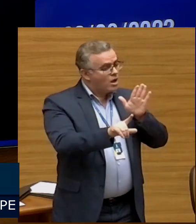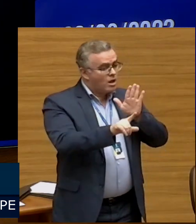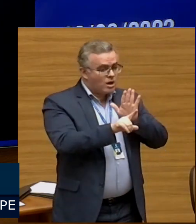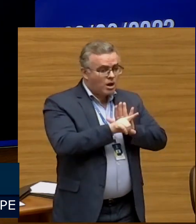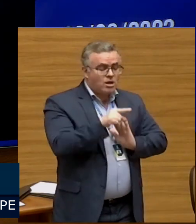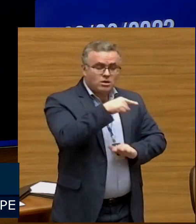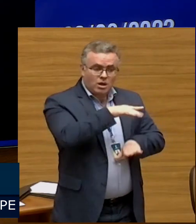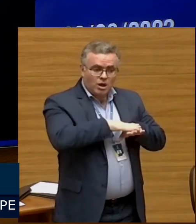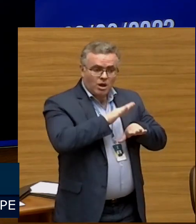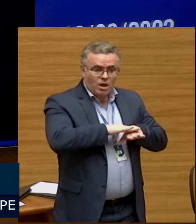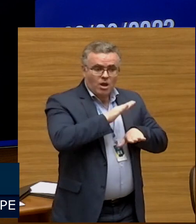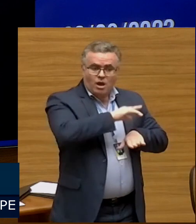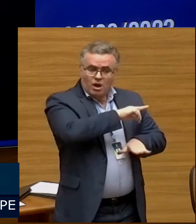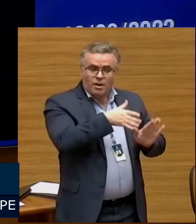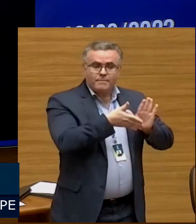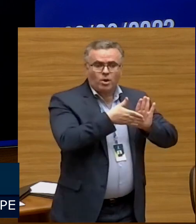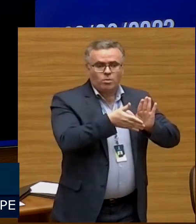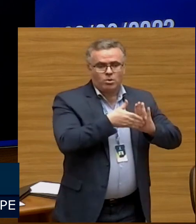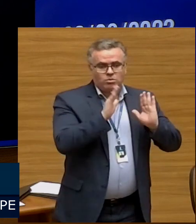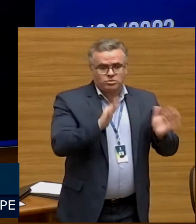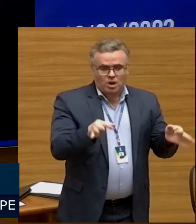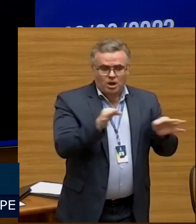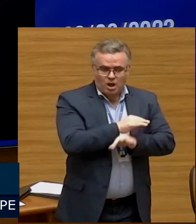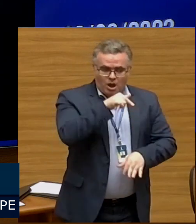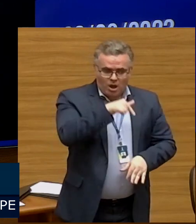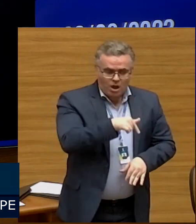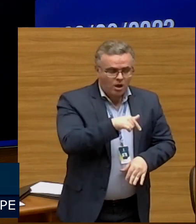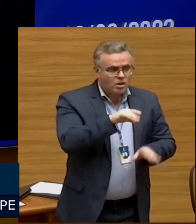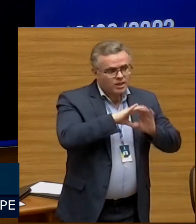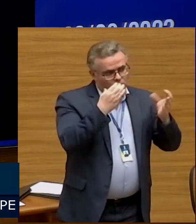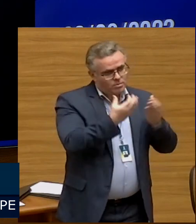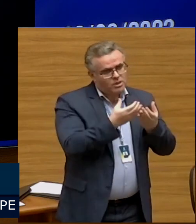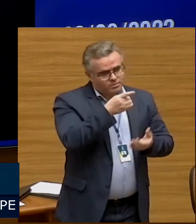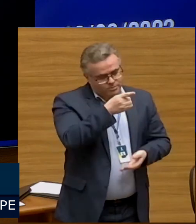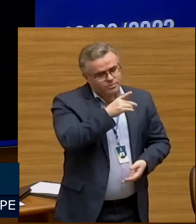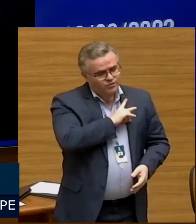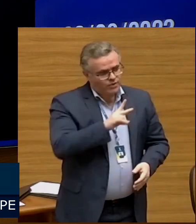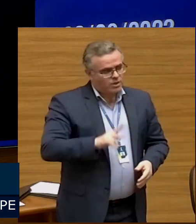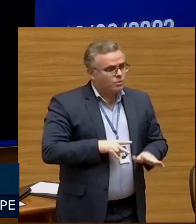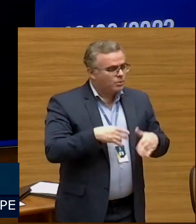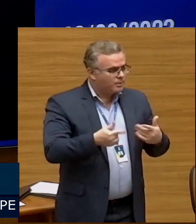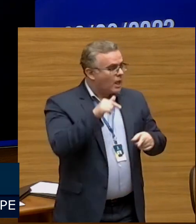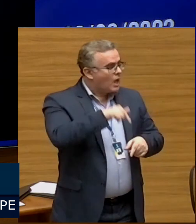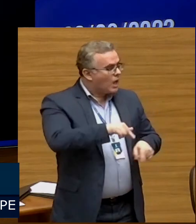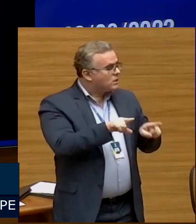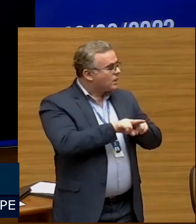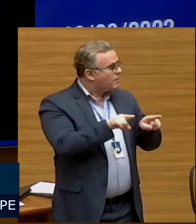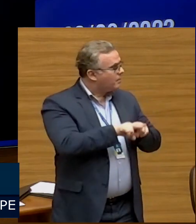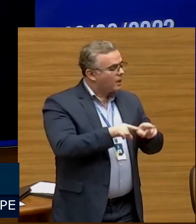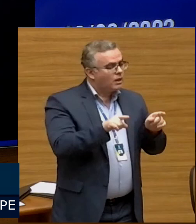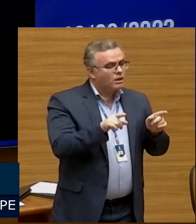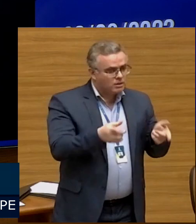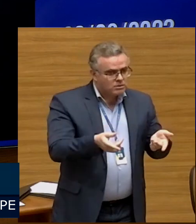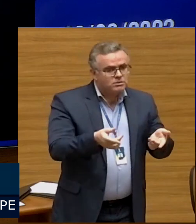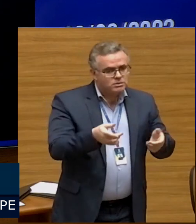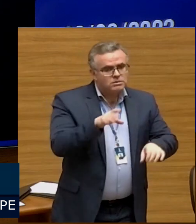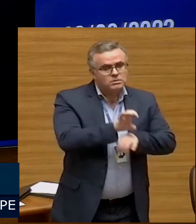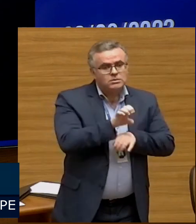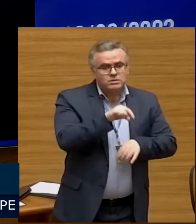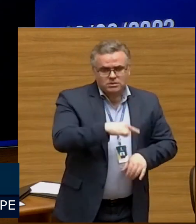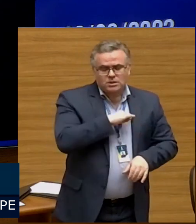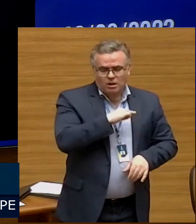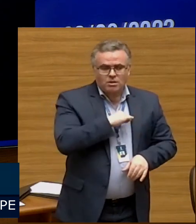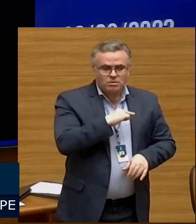teve iniciativa em propor, né, na Câmara de Vereadores. E aqui também, no Estado, no âmbito do